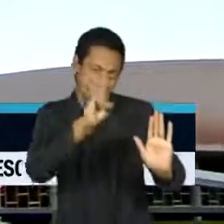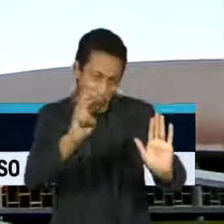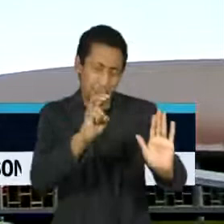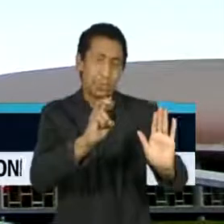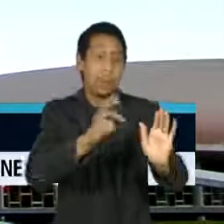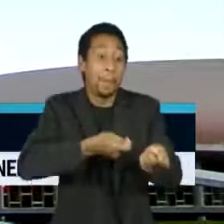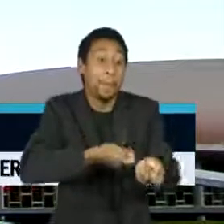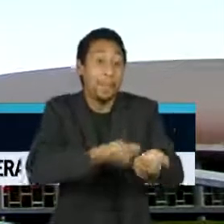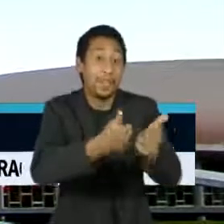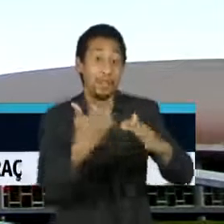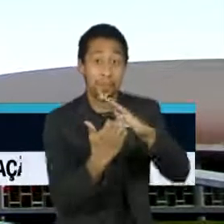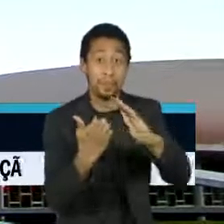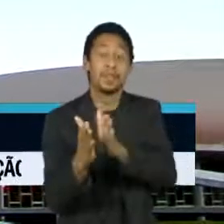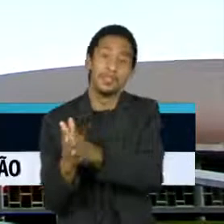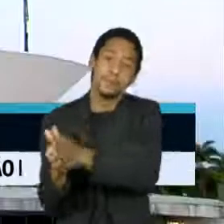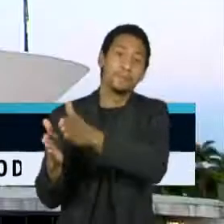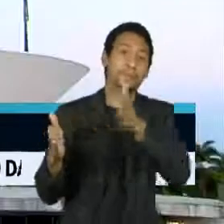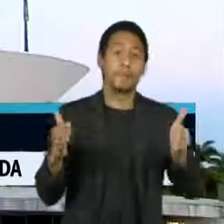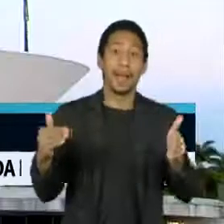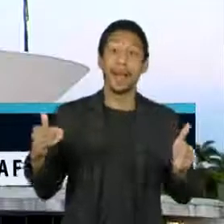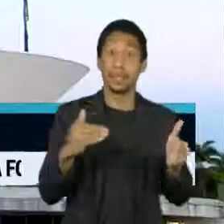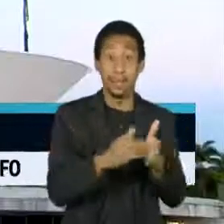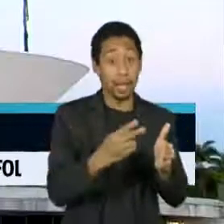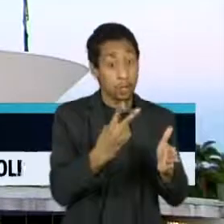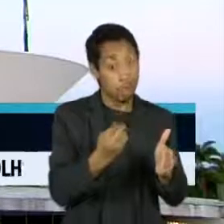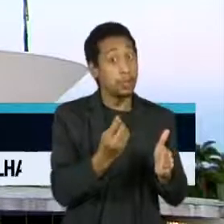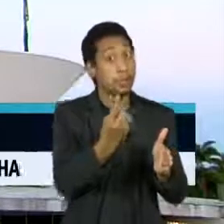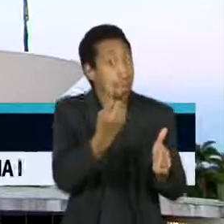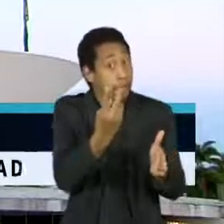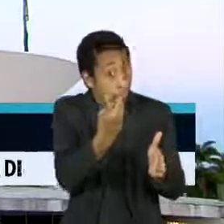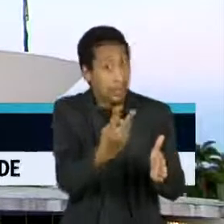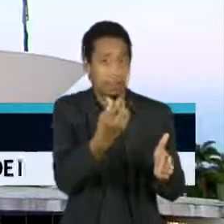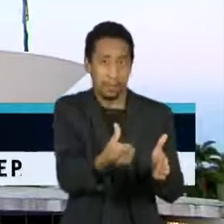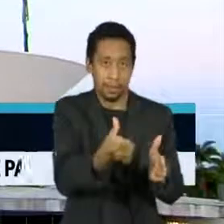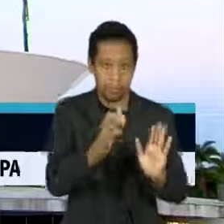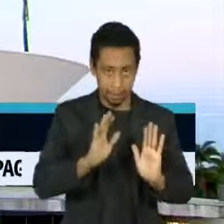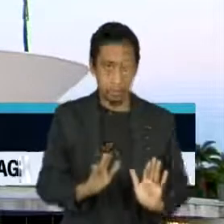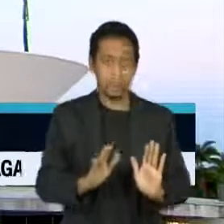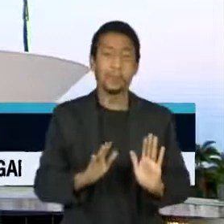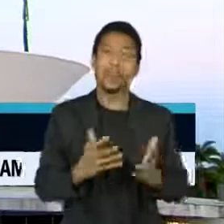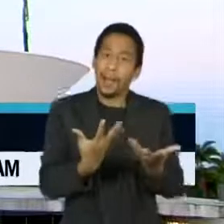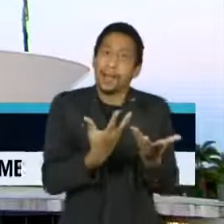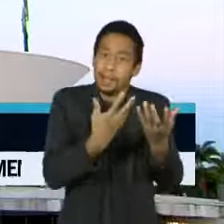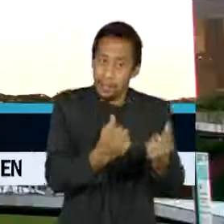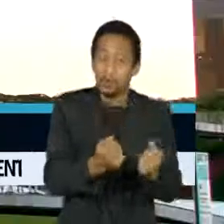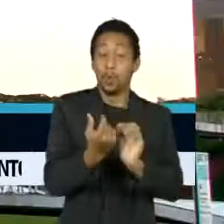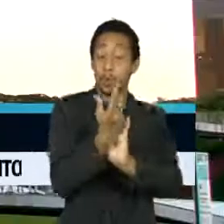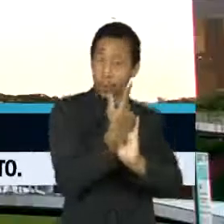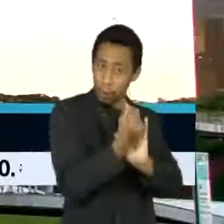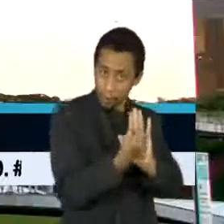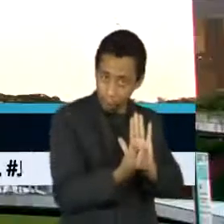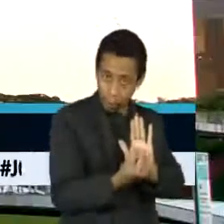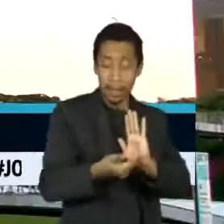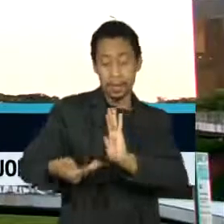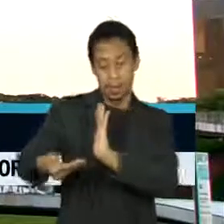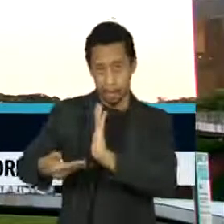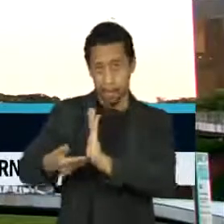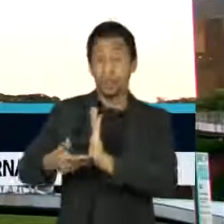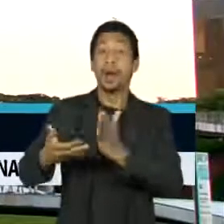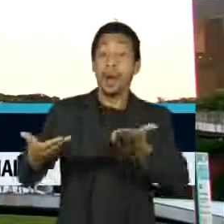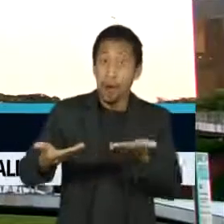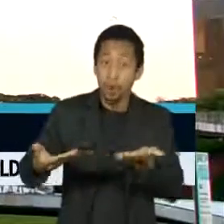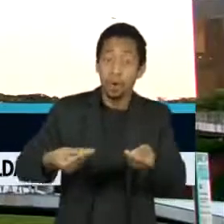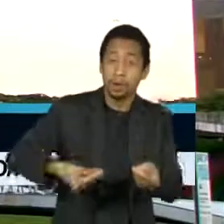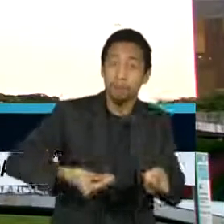benefício até 2026. O parecer do relator foi aprovado na Comissão de Finanças da Câmara e segue agora para análise